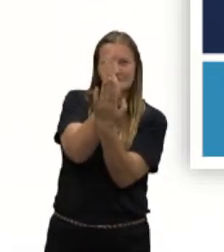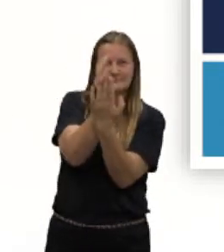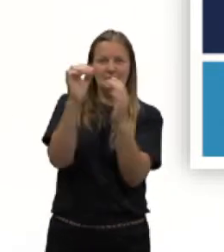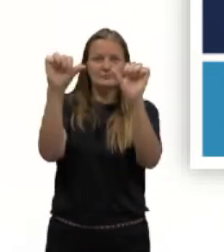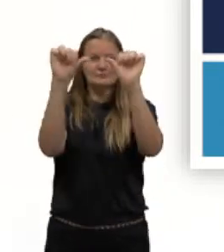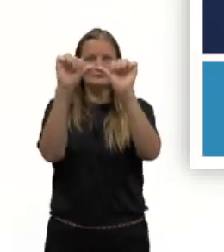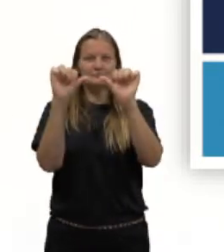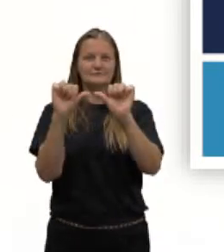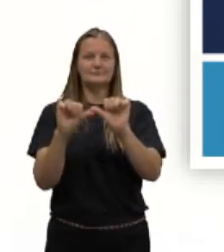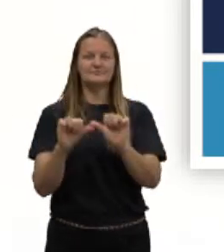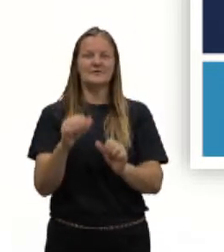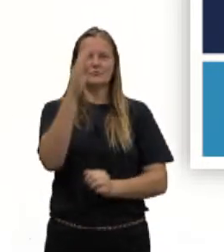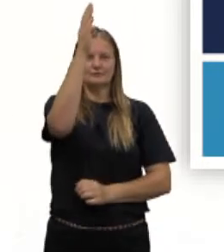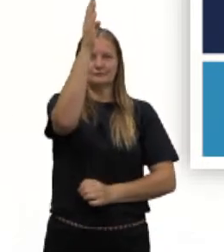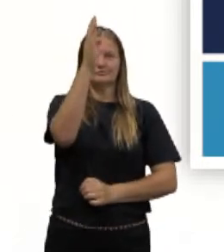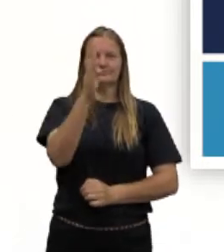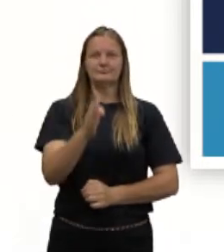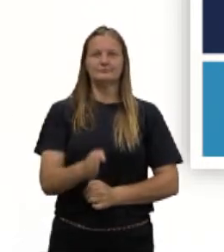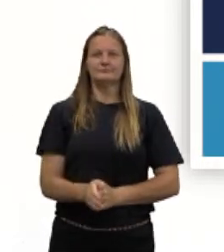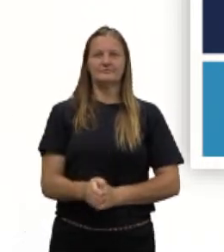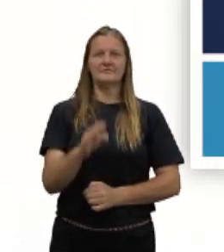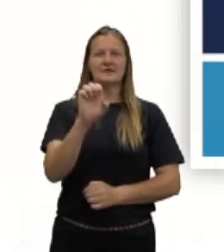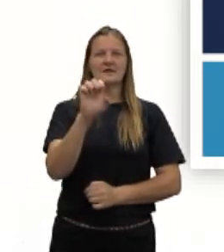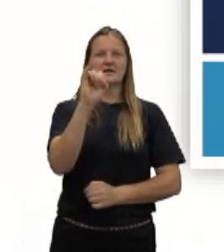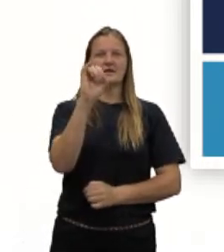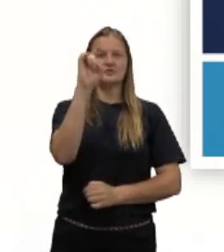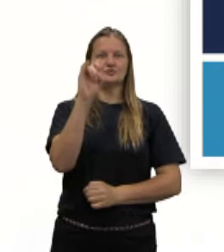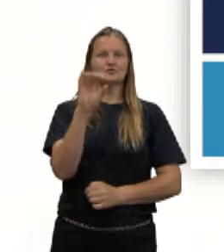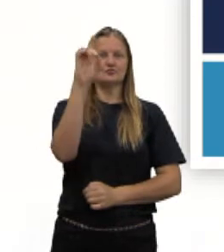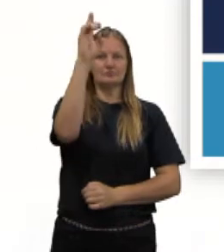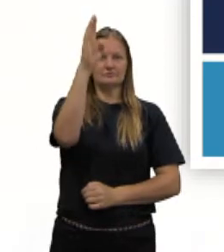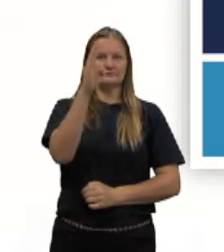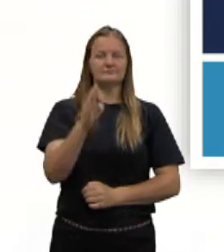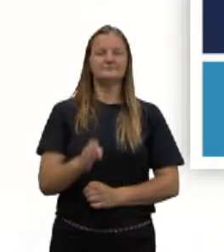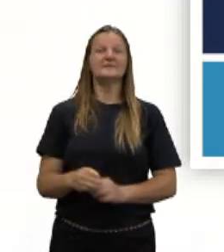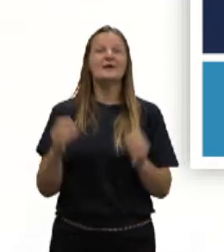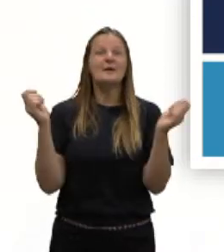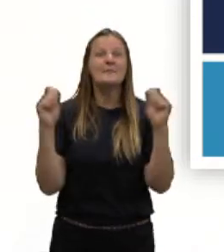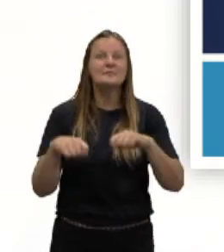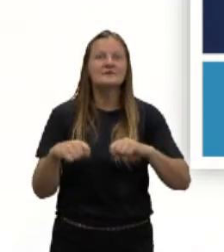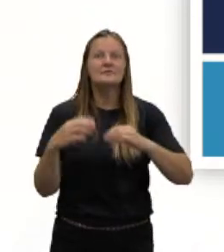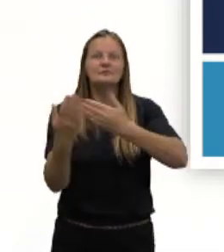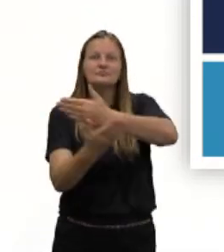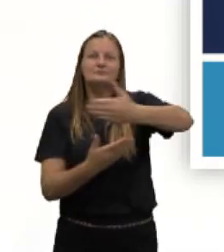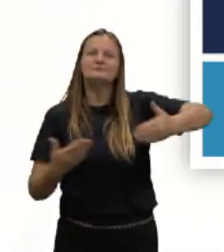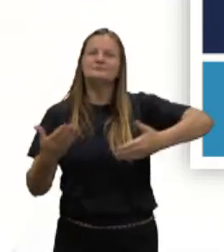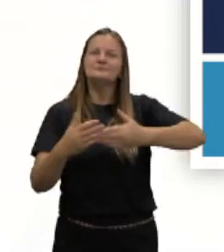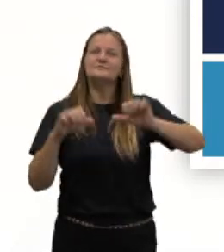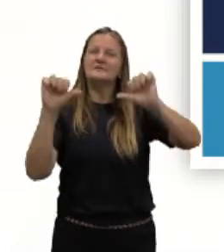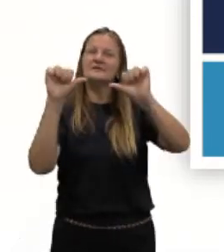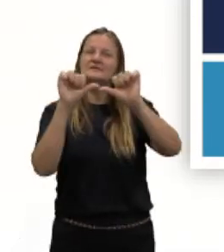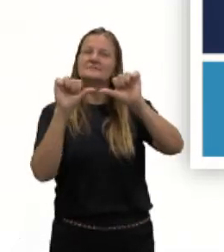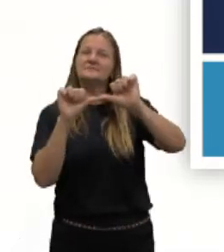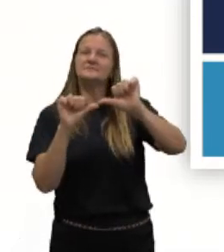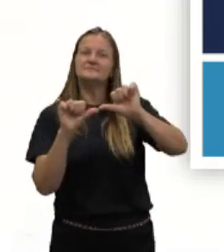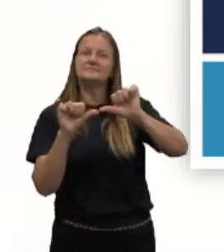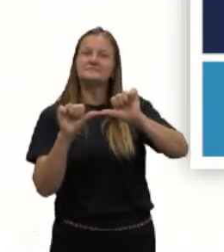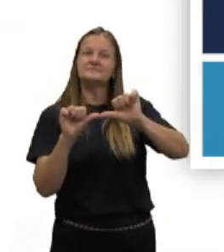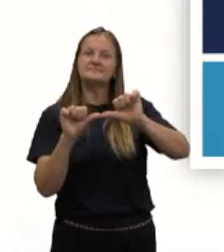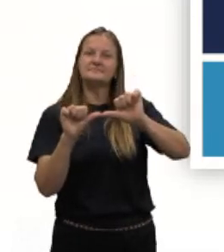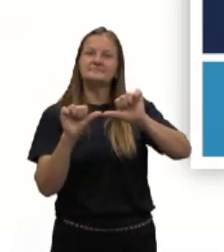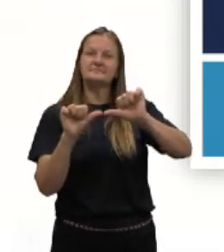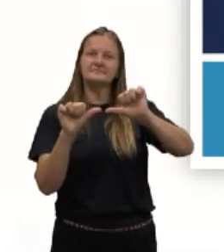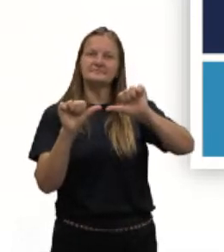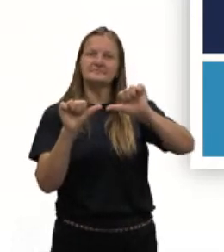simétricos, está ali o eixo, né, de simetria. Essa simetria ela pode ser reflexiva ou uma simetria axial,